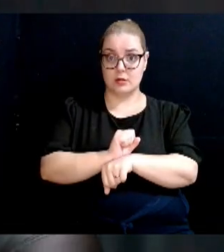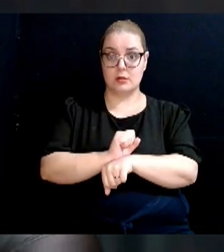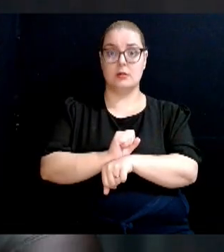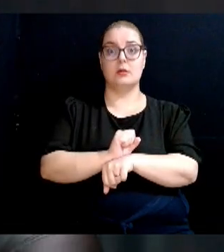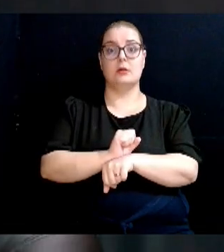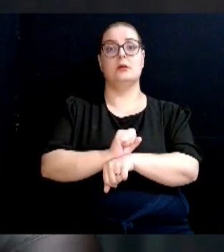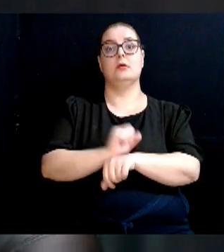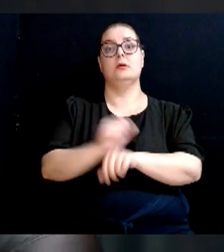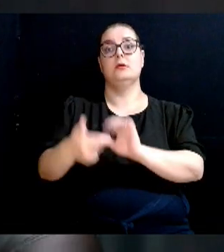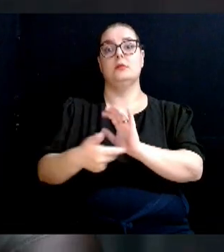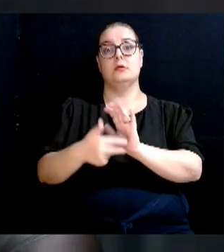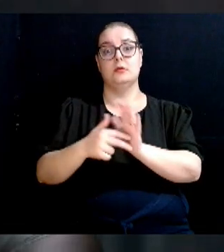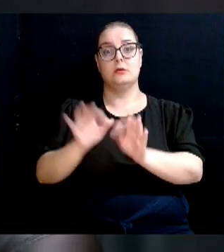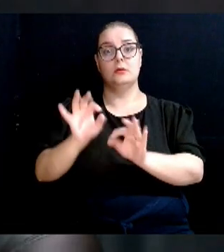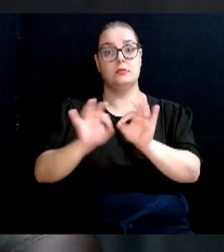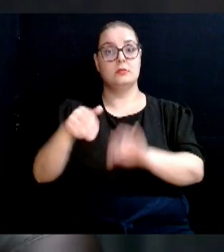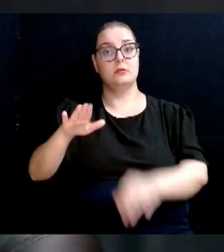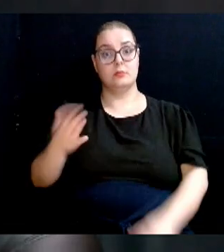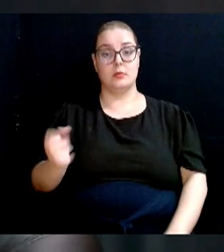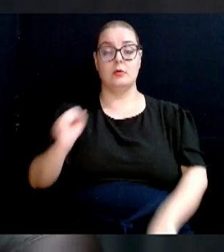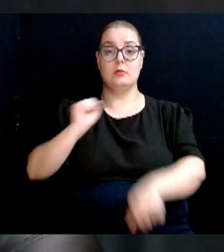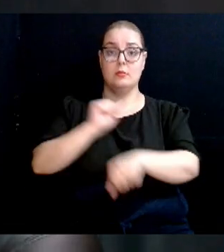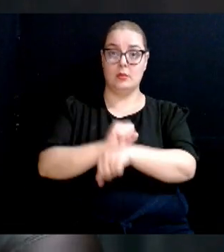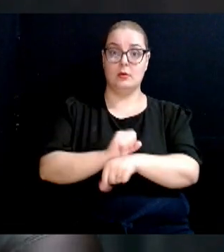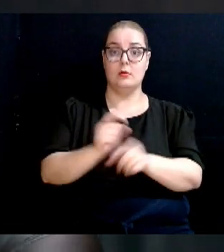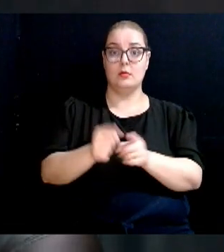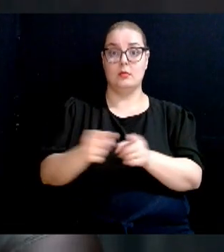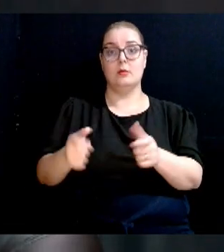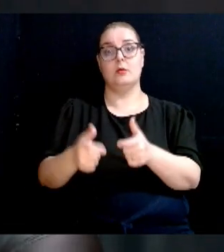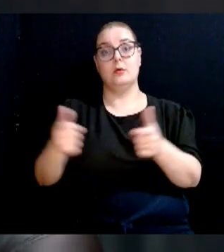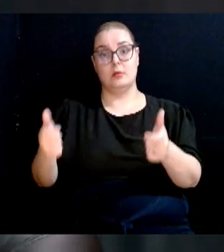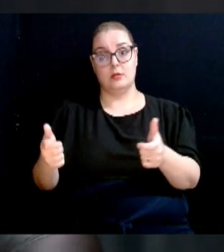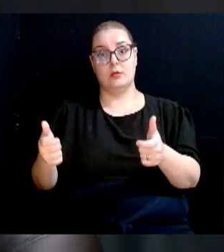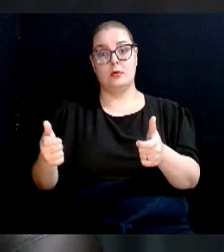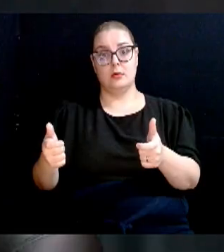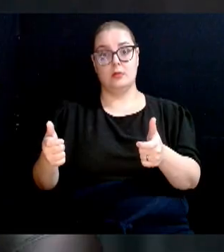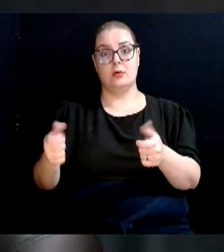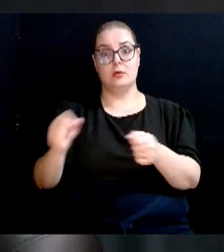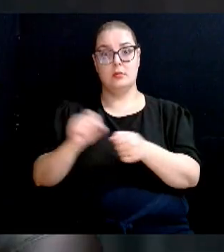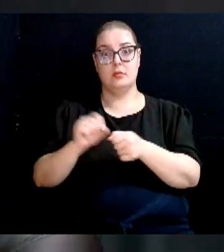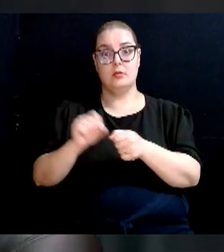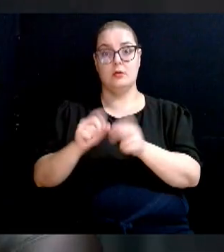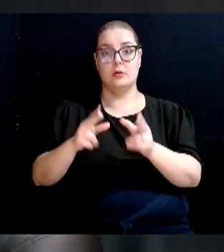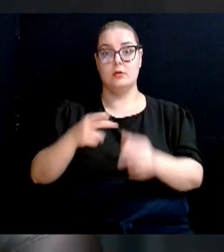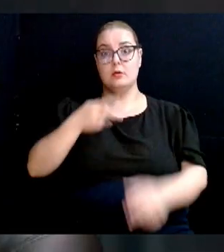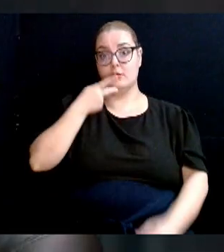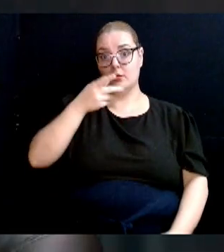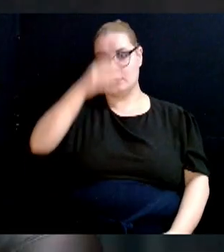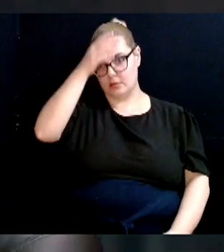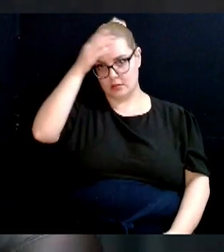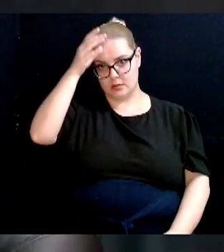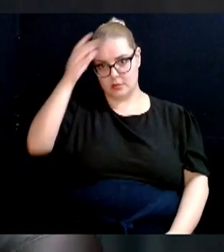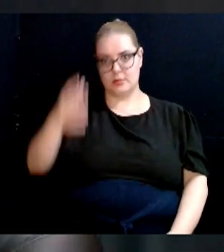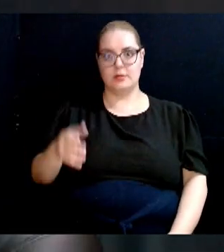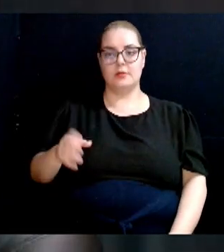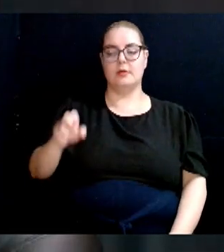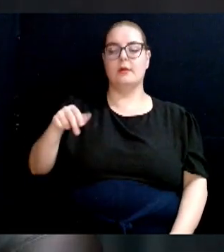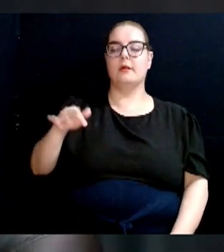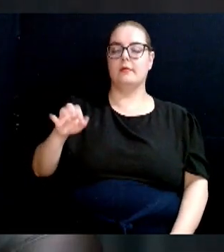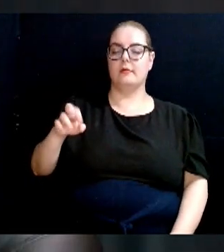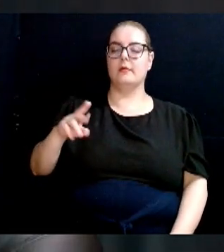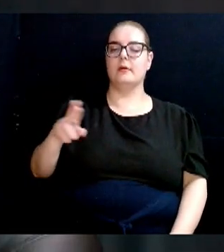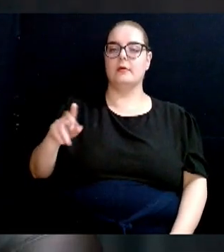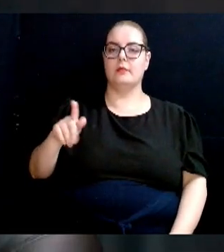mais. E o parar por longo período vai fazer, como que eu falo com os meus clientes, a gente enferruja. Se deixar muito tempo parado, a gente